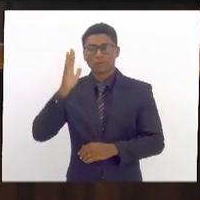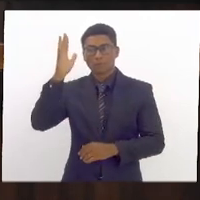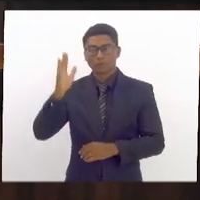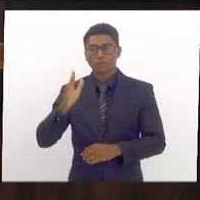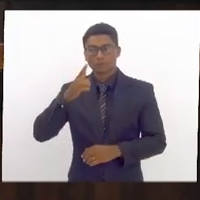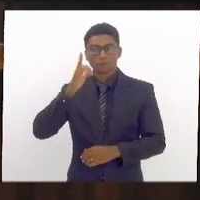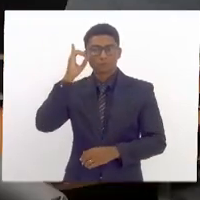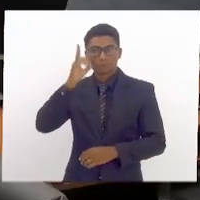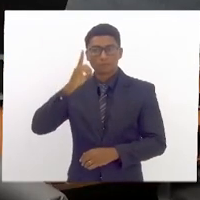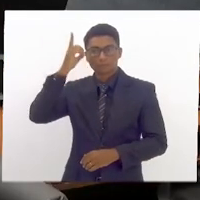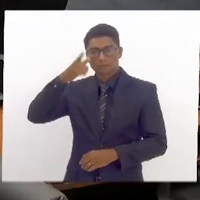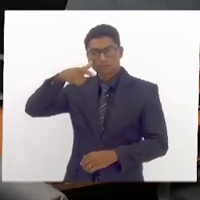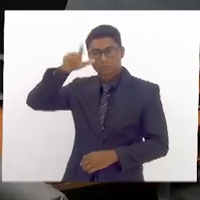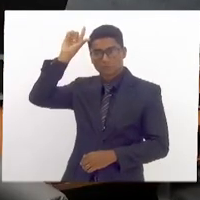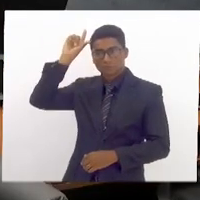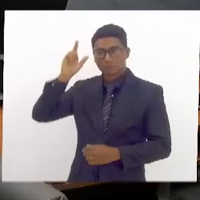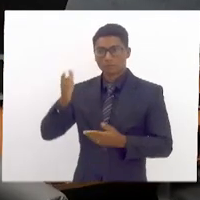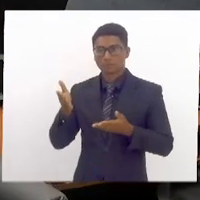Luiz Paulo.